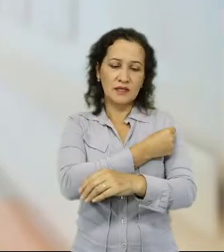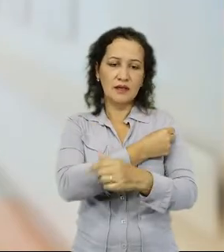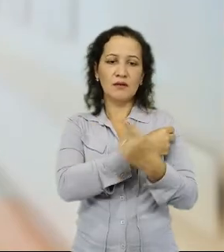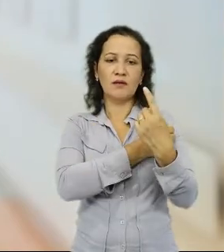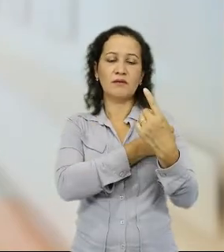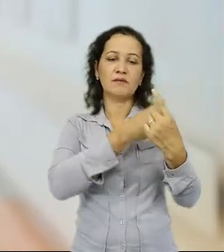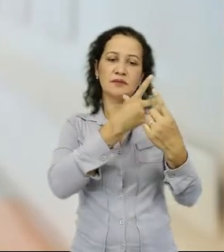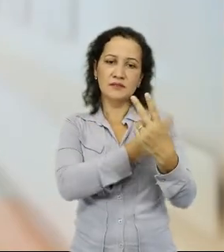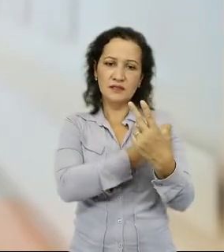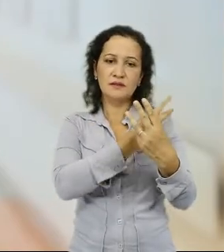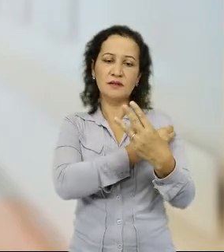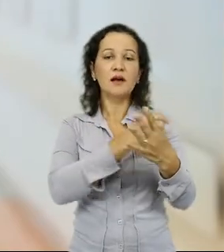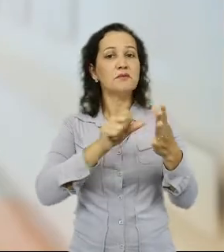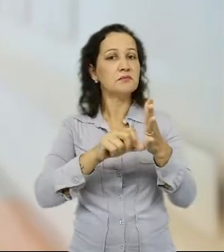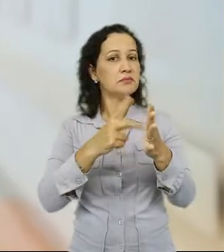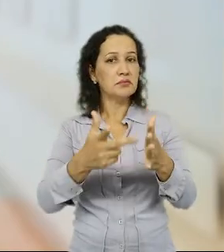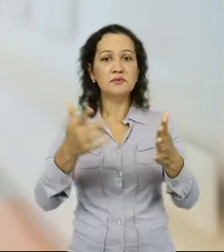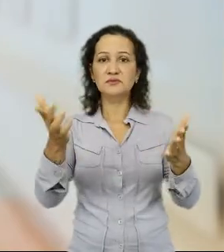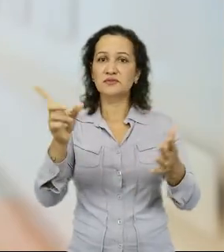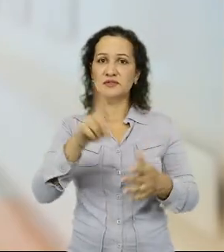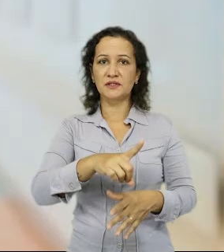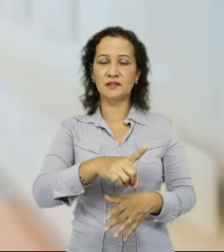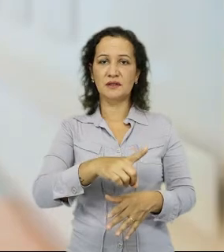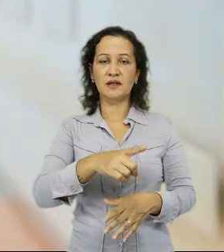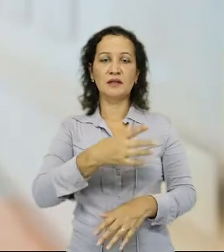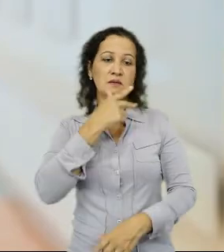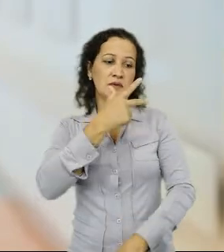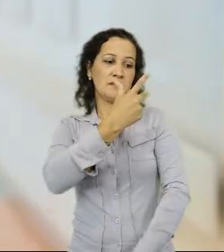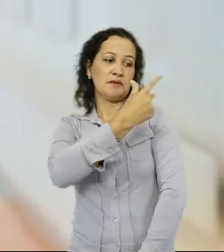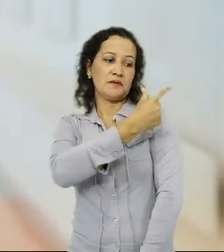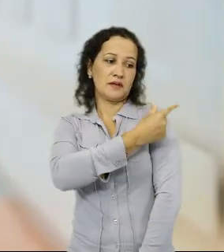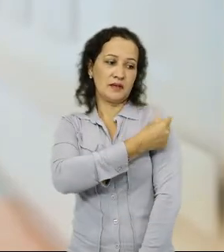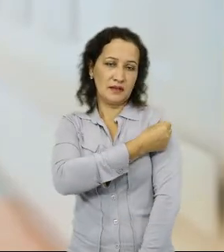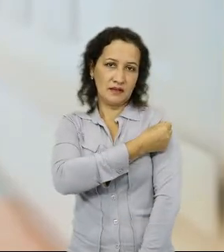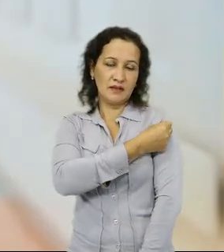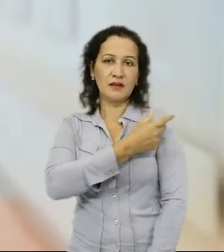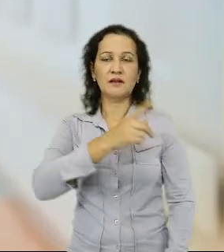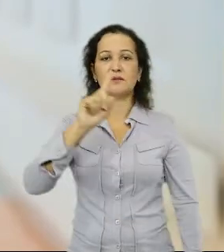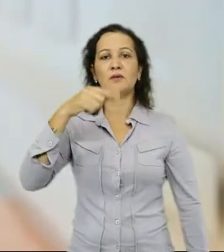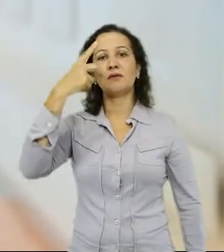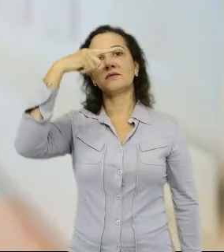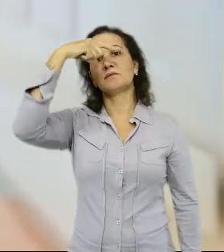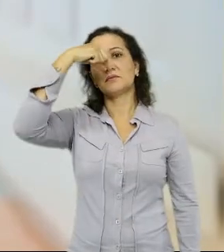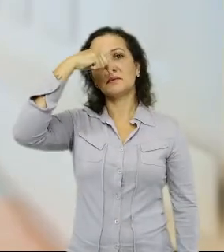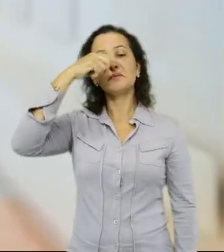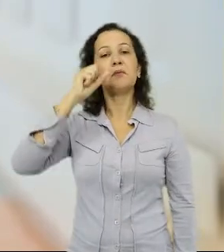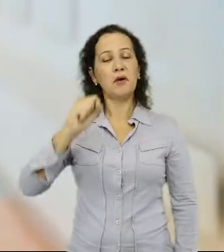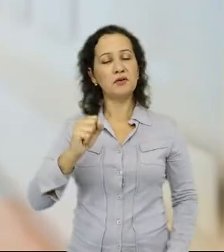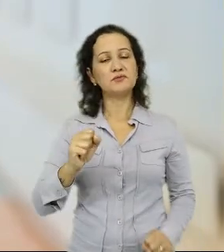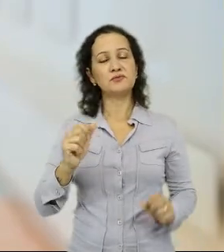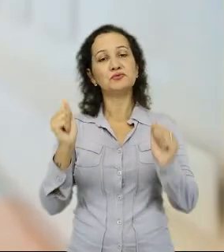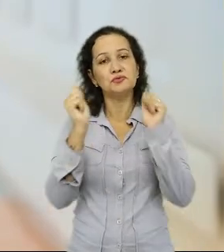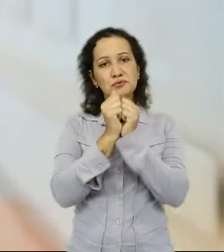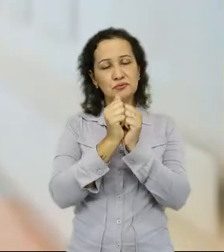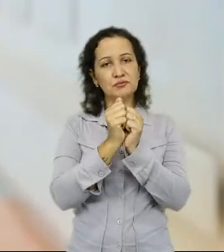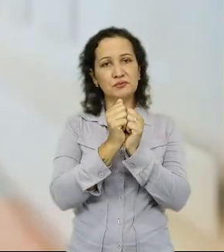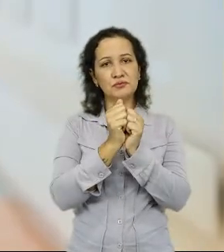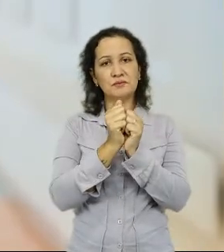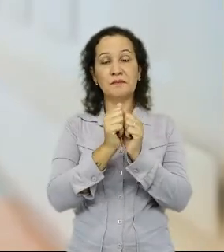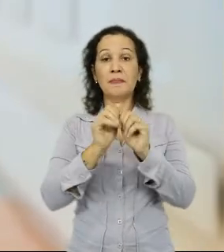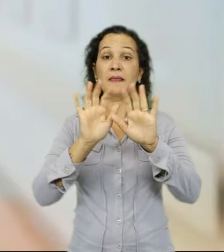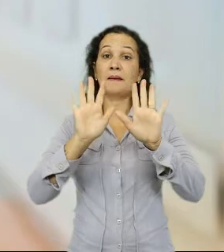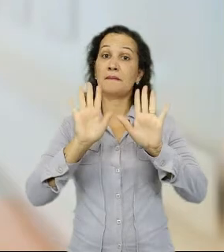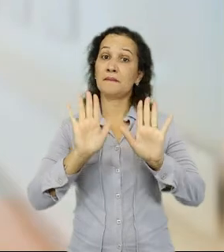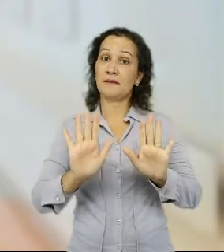diferentes regiões anatômicas do corpo e por vias de administração, que podem ser iguais ou diferentes. Nesse sentido, de um modo